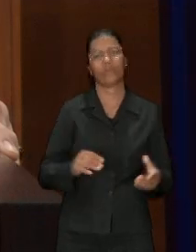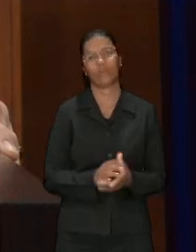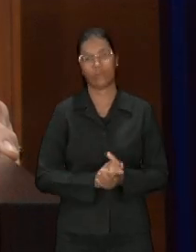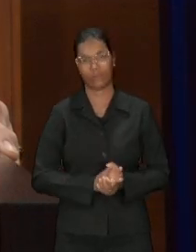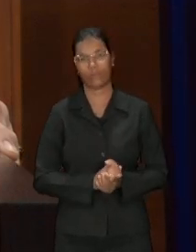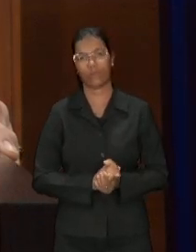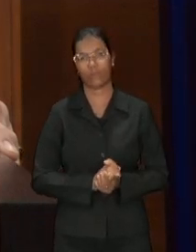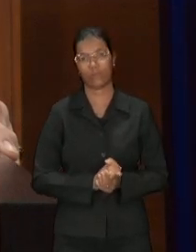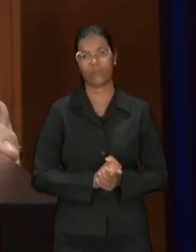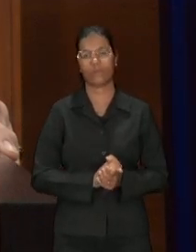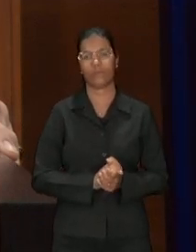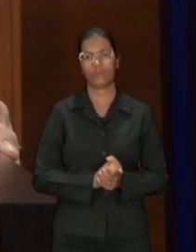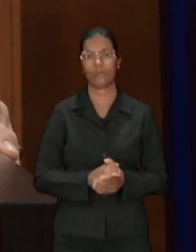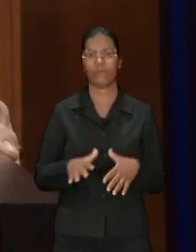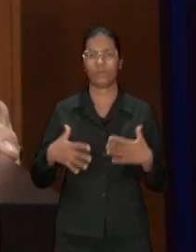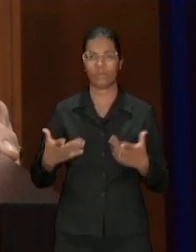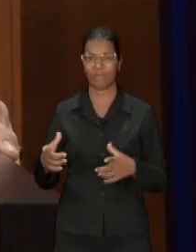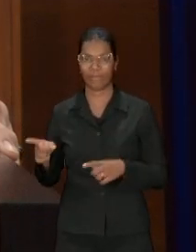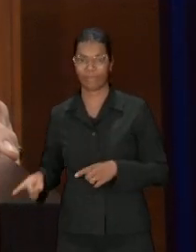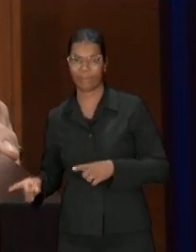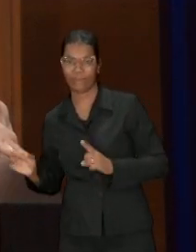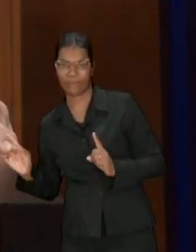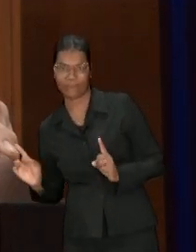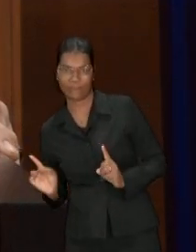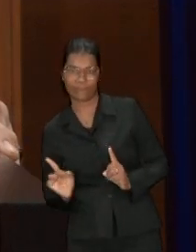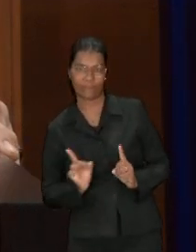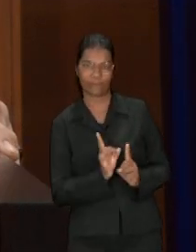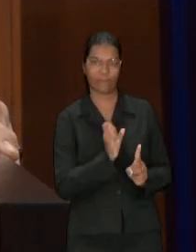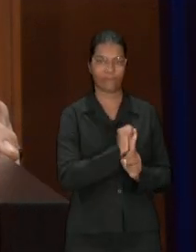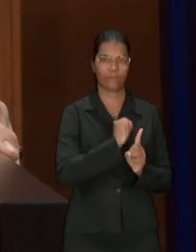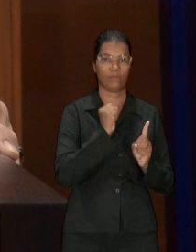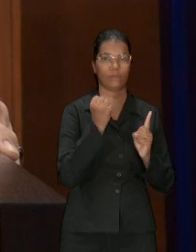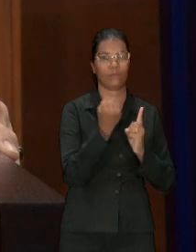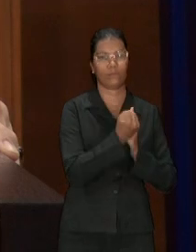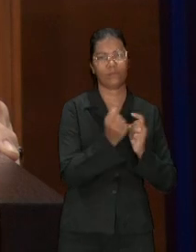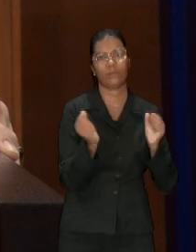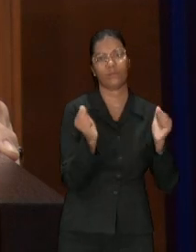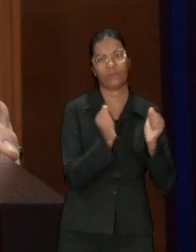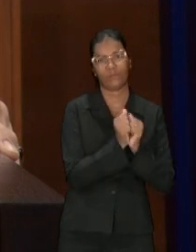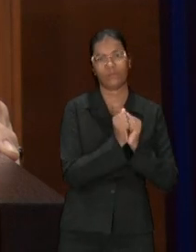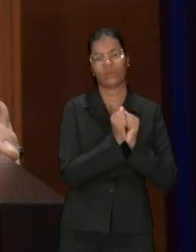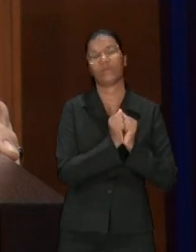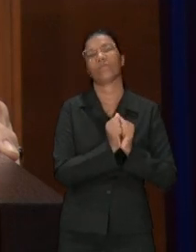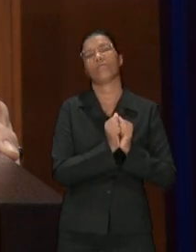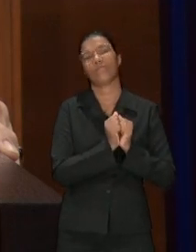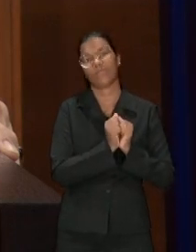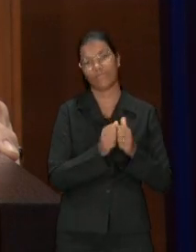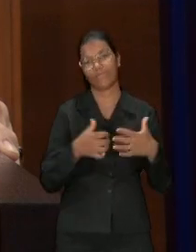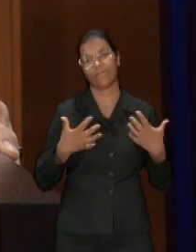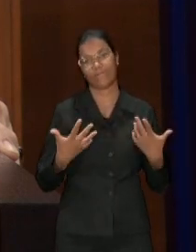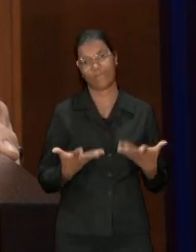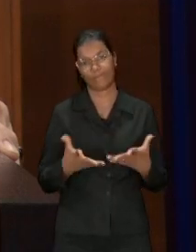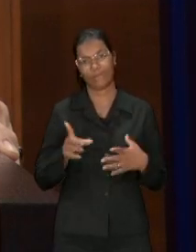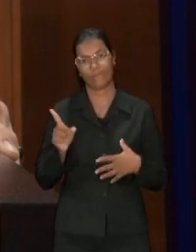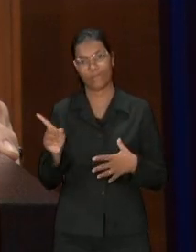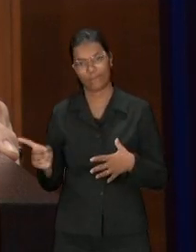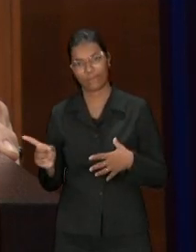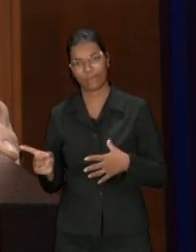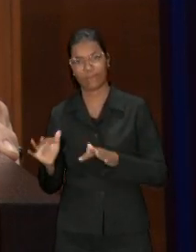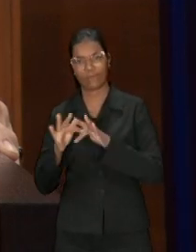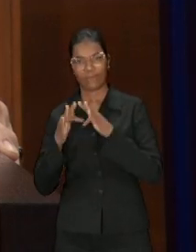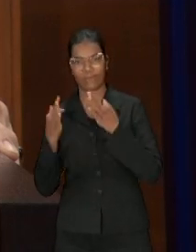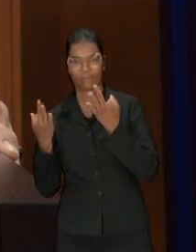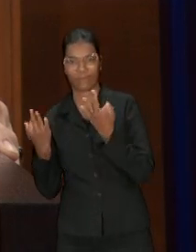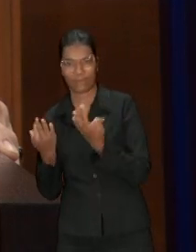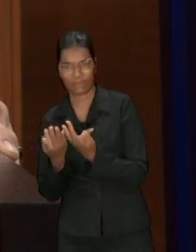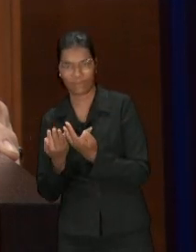na sociedade. De alguma forma, proporcionar um relacionamento saudável, uma possibilidade de gerar uma família, de gerir